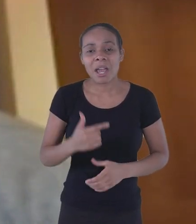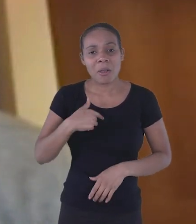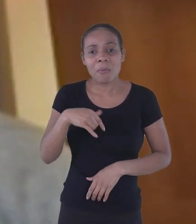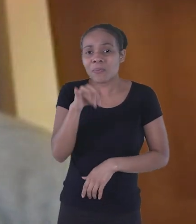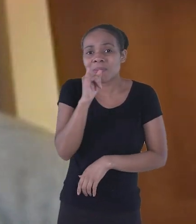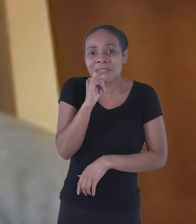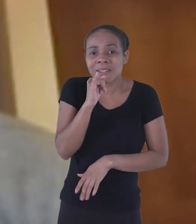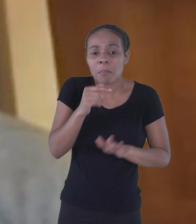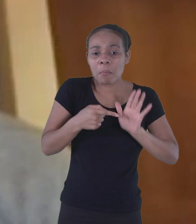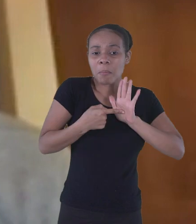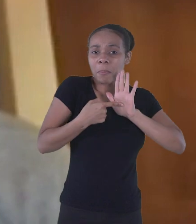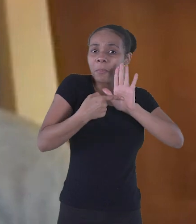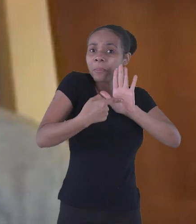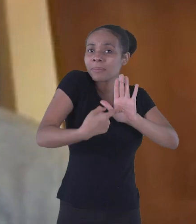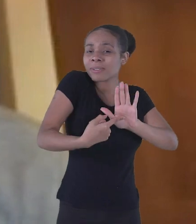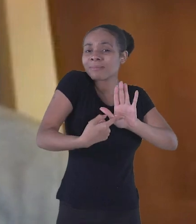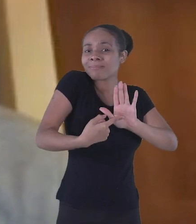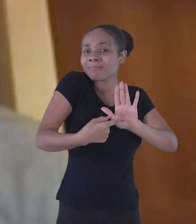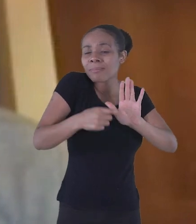exemplo.